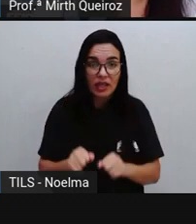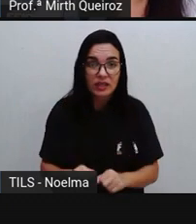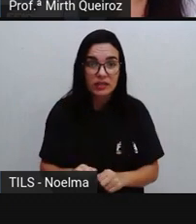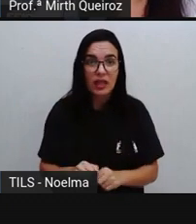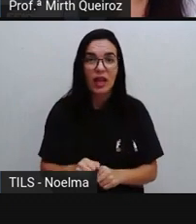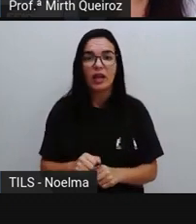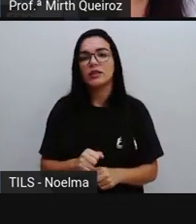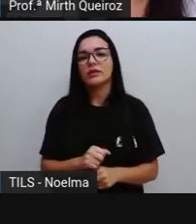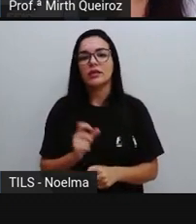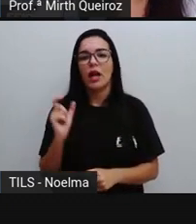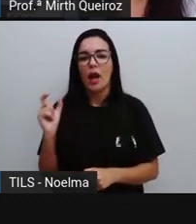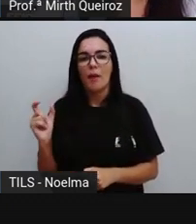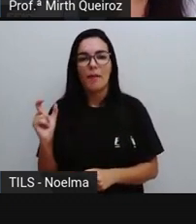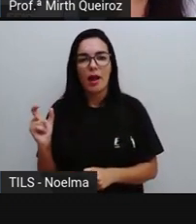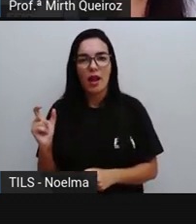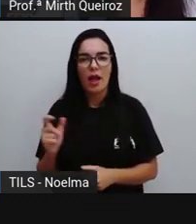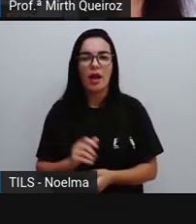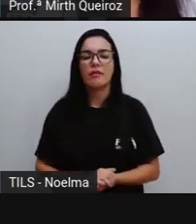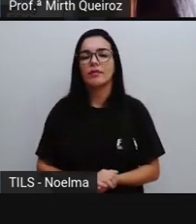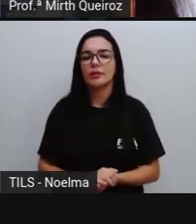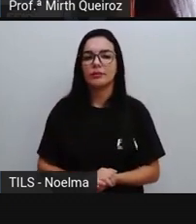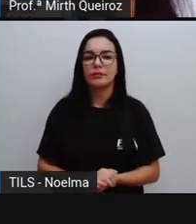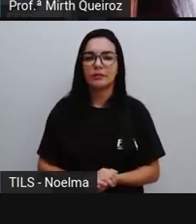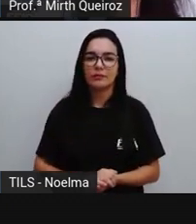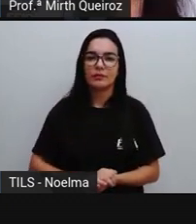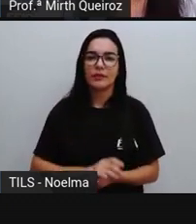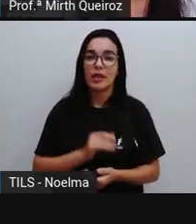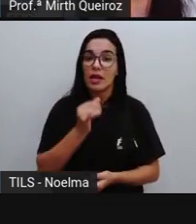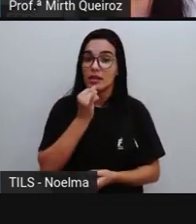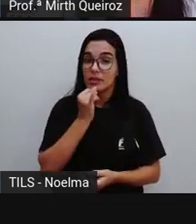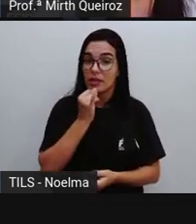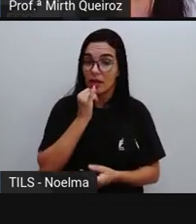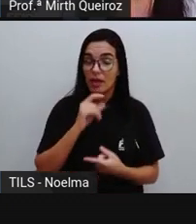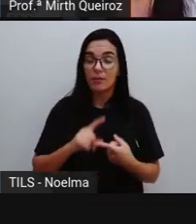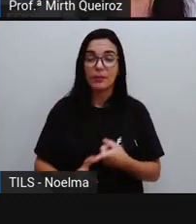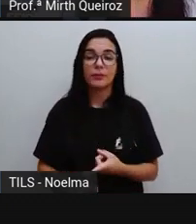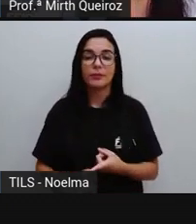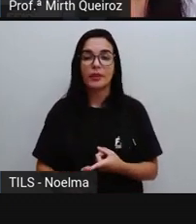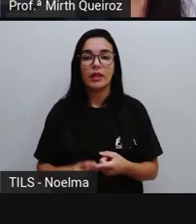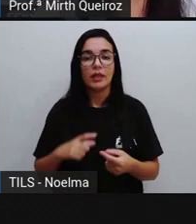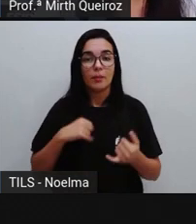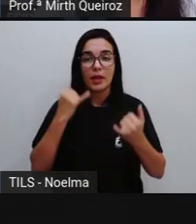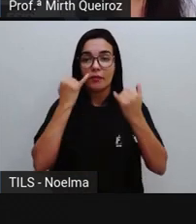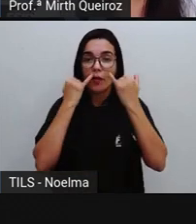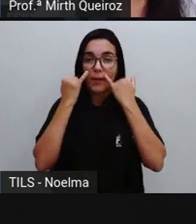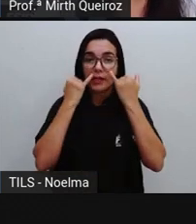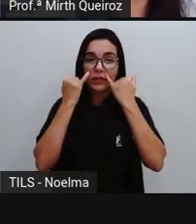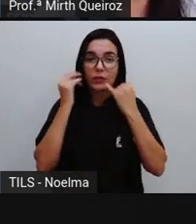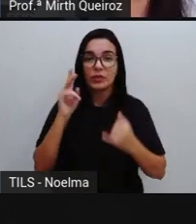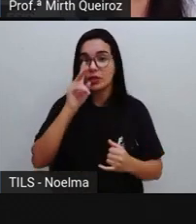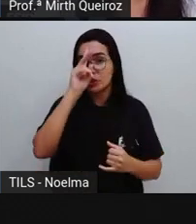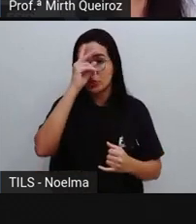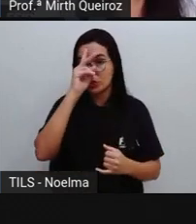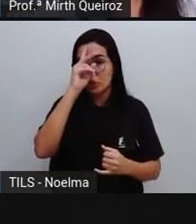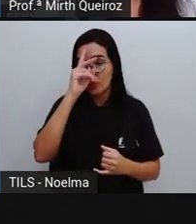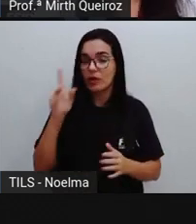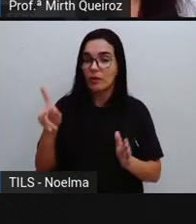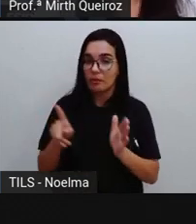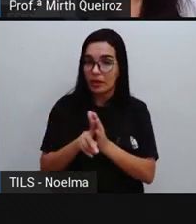própria utilização aí dentro das frases, com os exemplos, e informações históricas